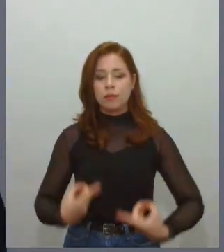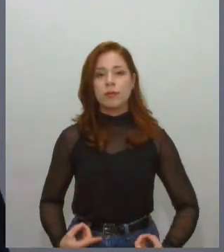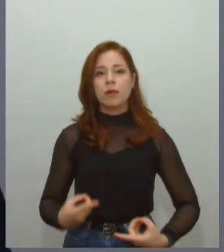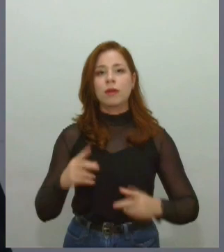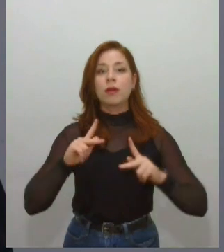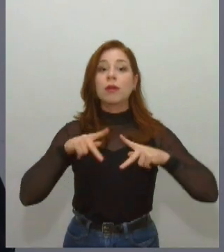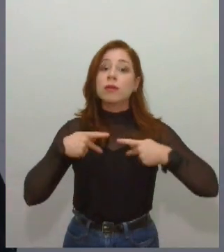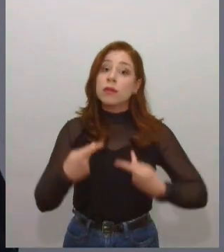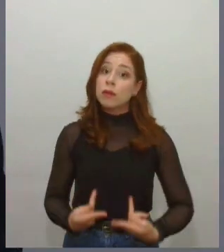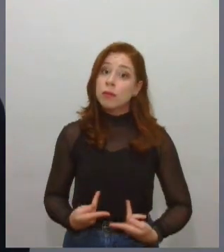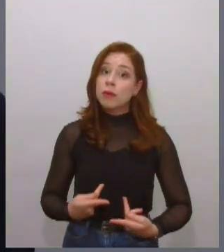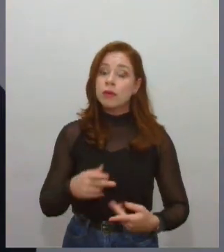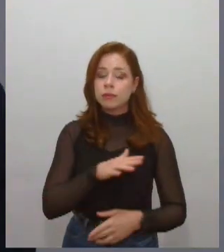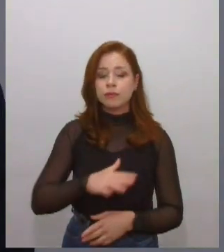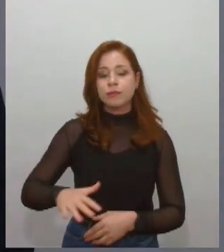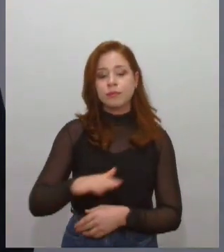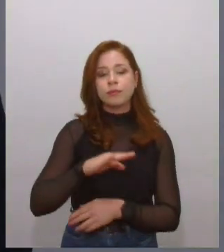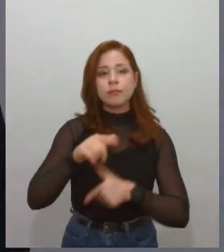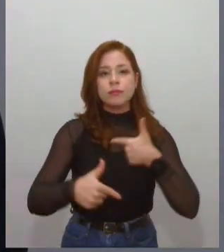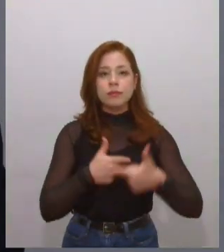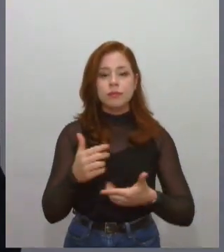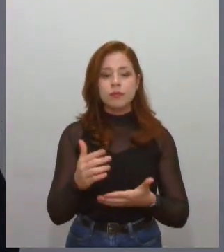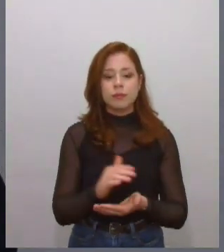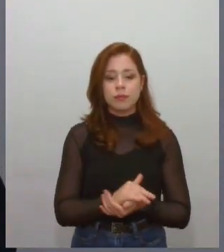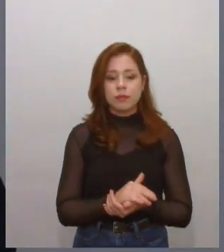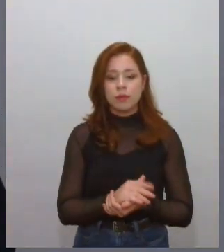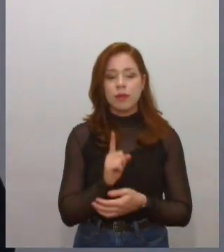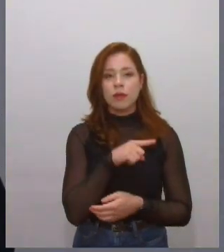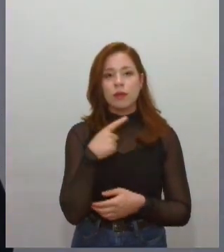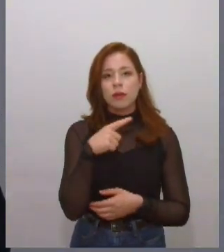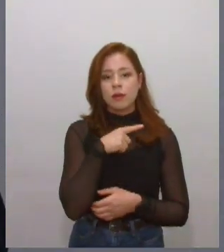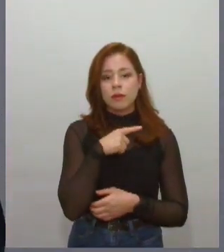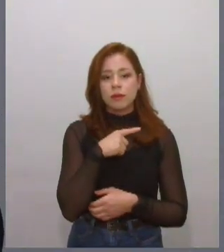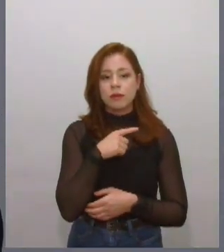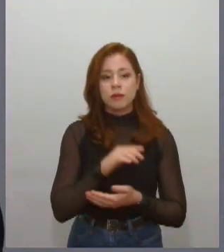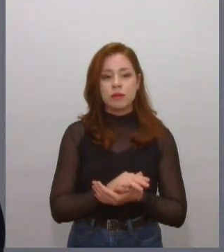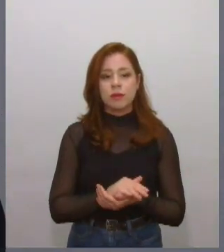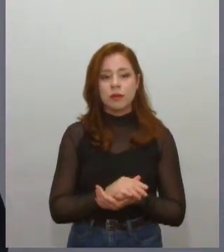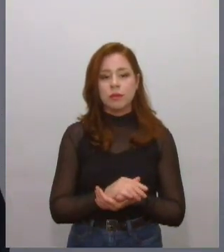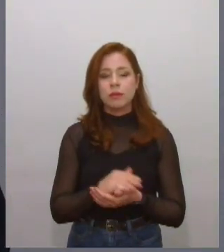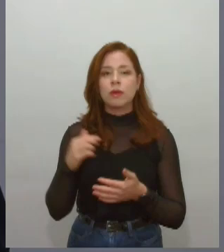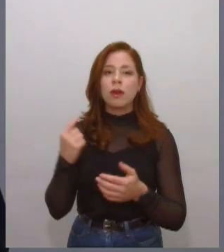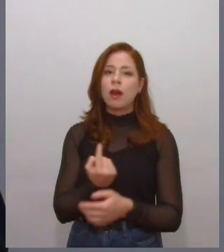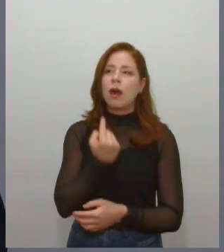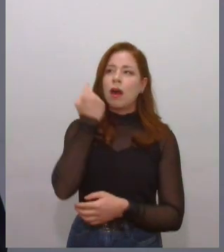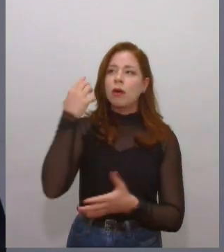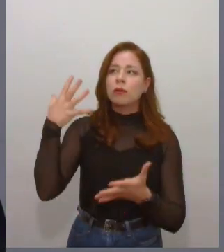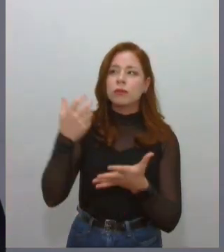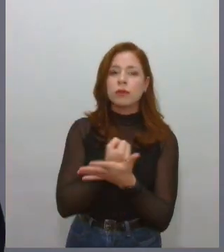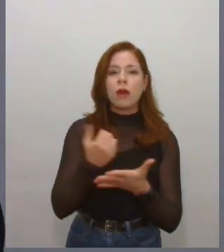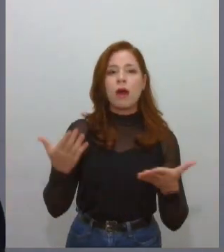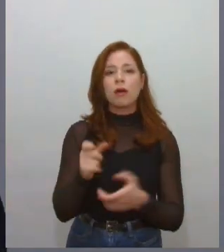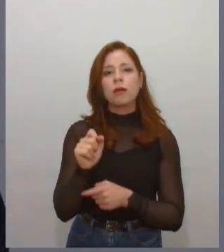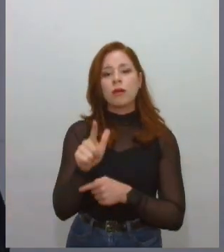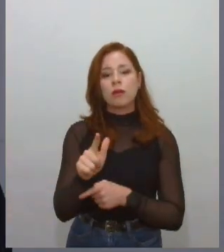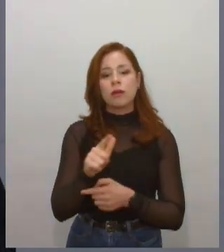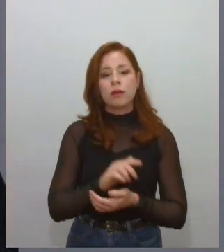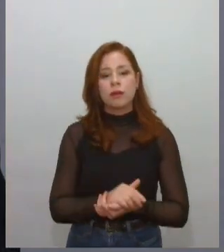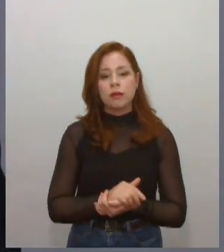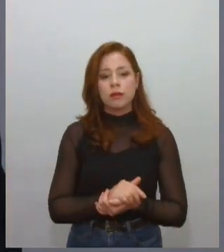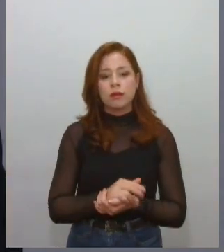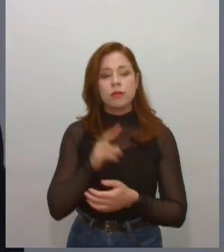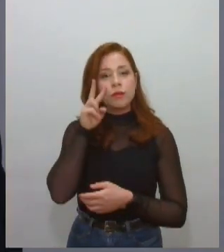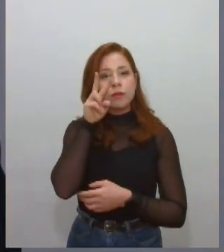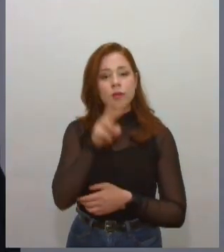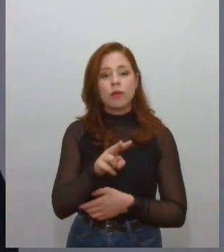ainda temos, né, a última operação resgate agora, no mês de agosto, flagrou quase